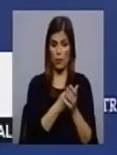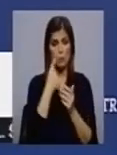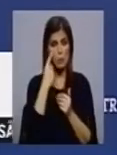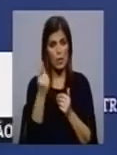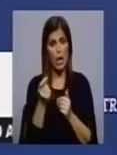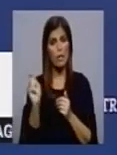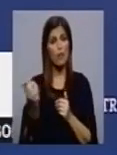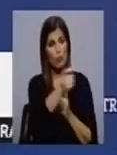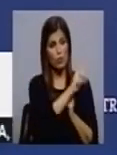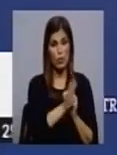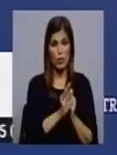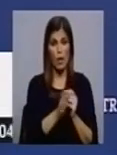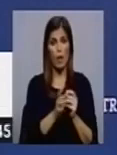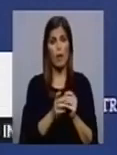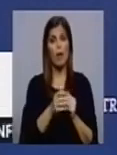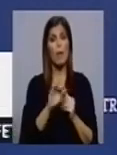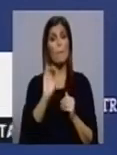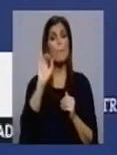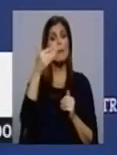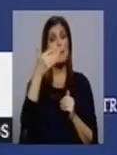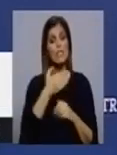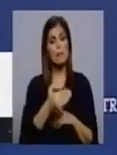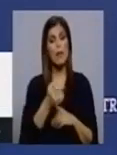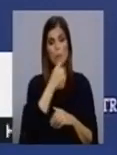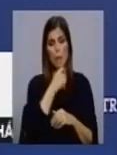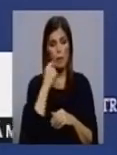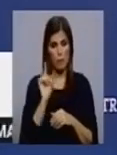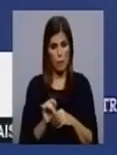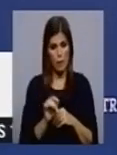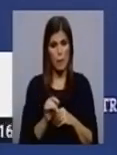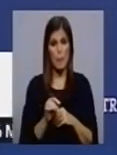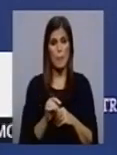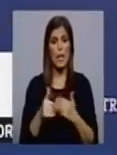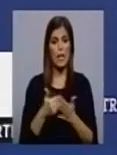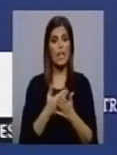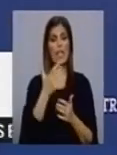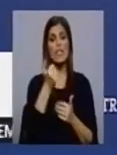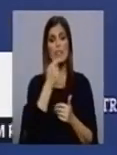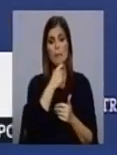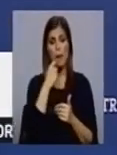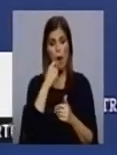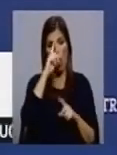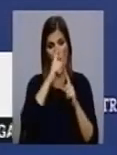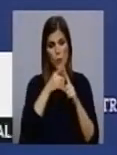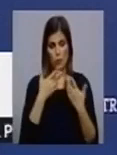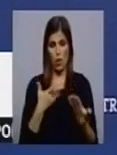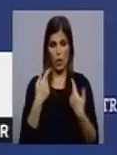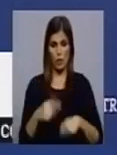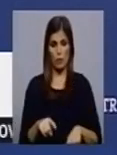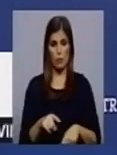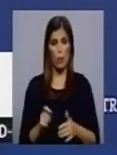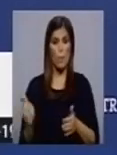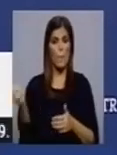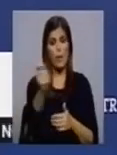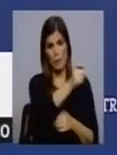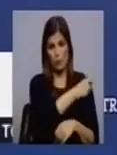temos previstos logo para a primeira semana de maio e até dia 15 de maio. O objetivo que temos neste momento é o pagamento até